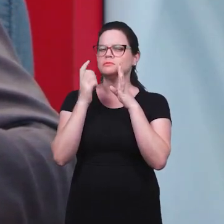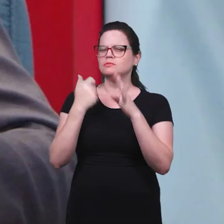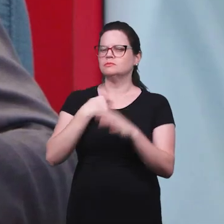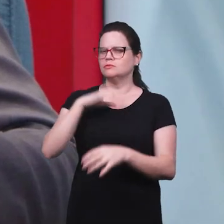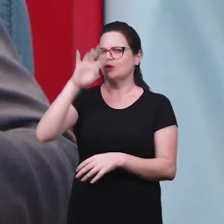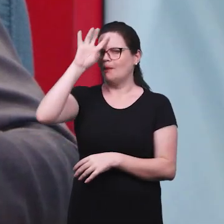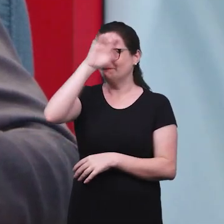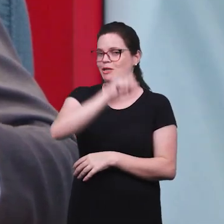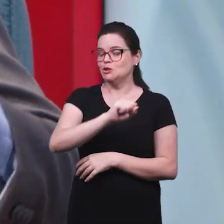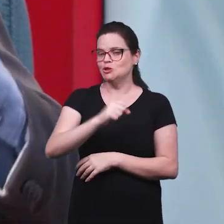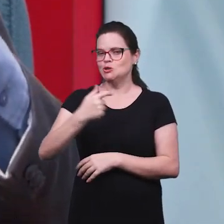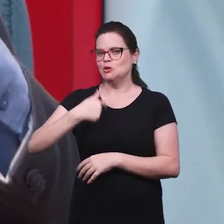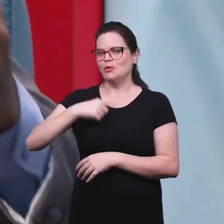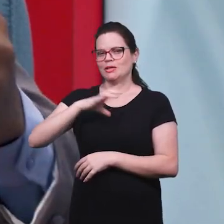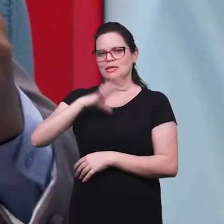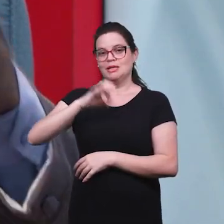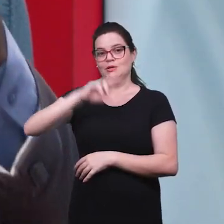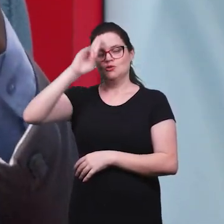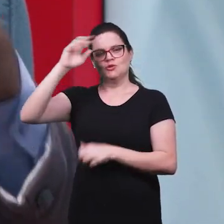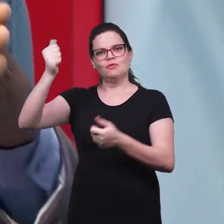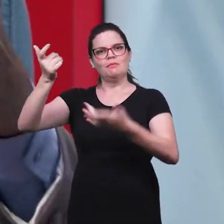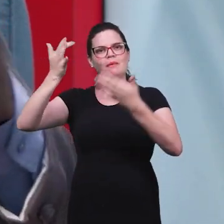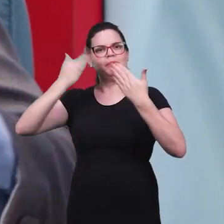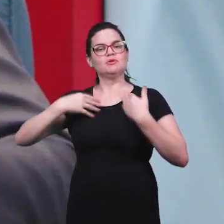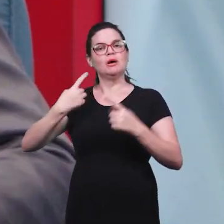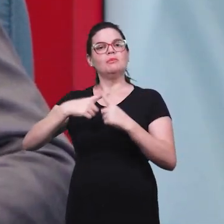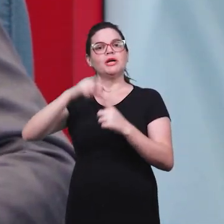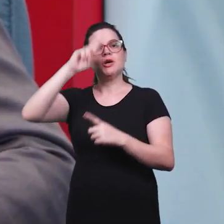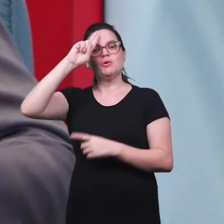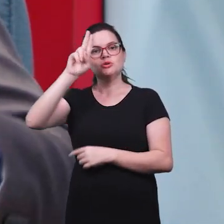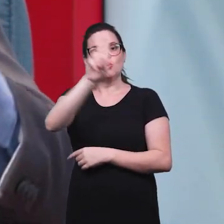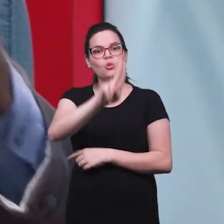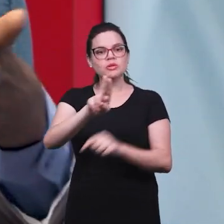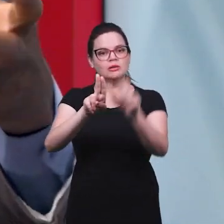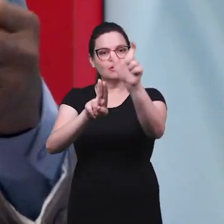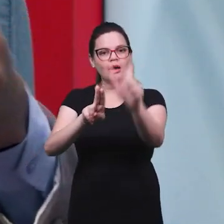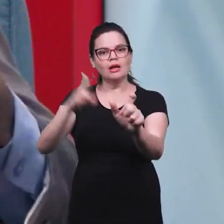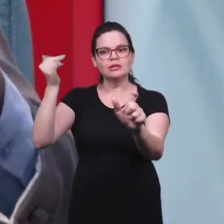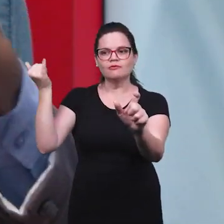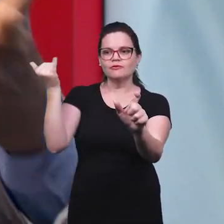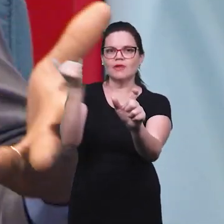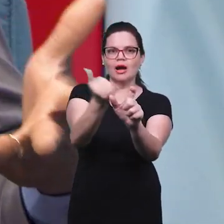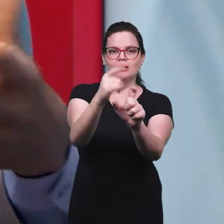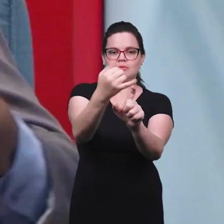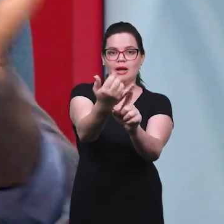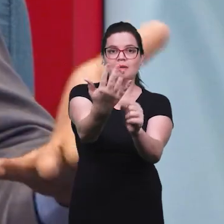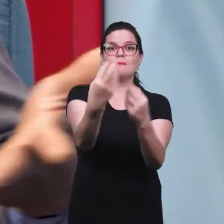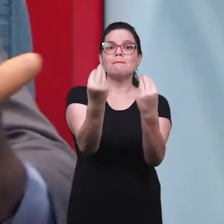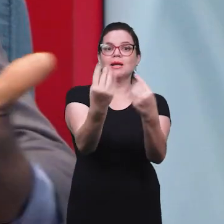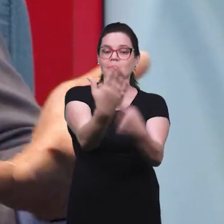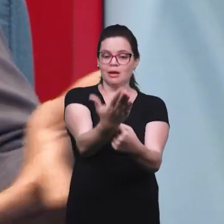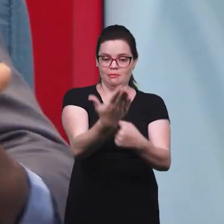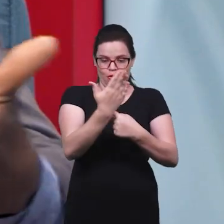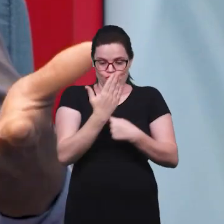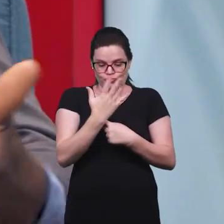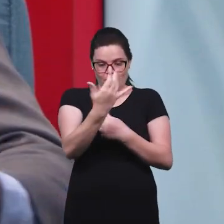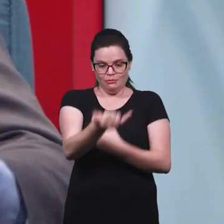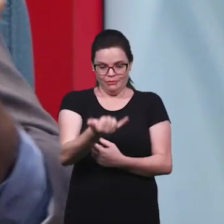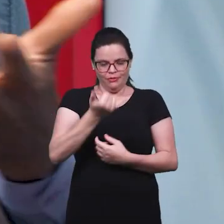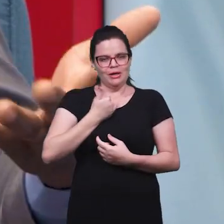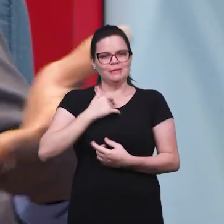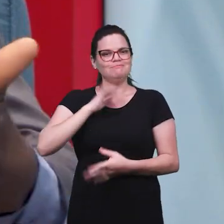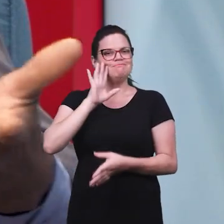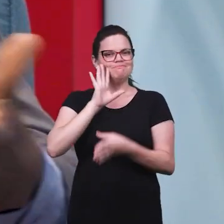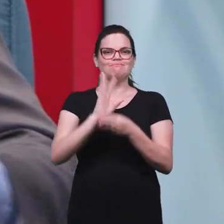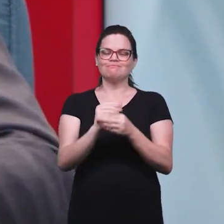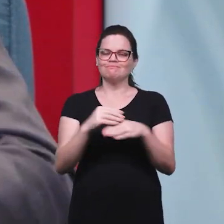Senhor está usando o idoso cheio de fé para justamente ajudá-los, né? Diante das situações,